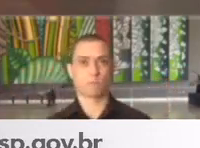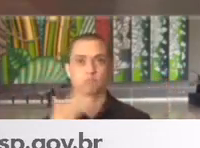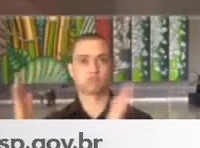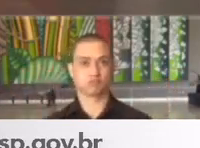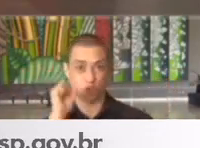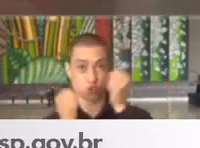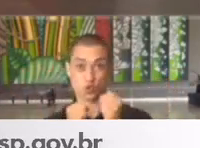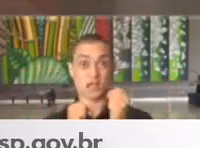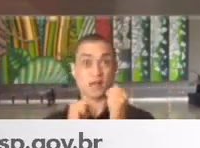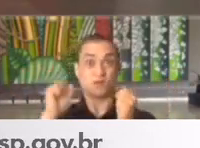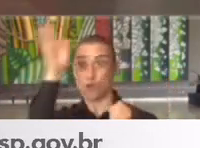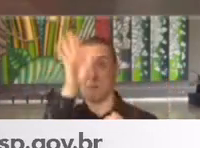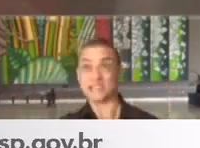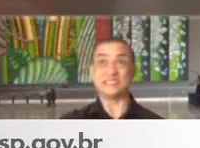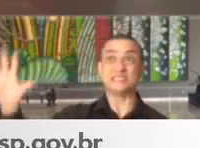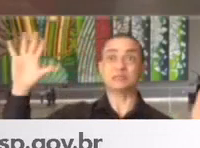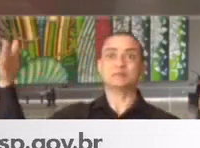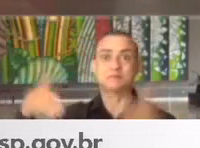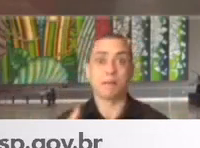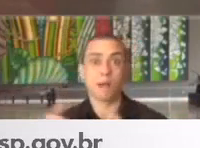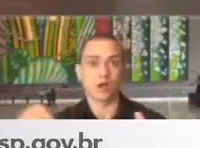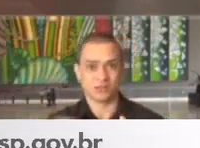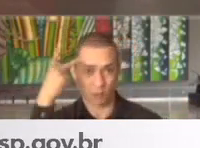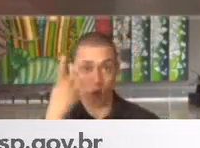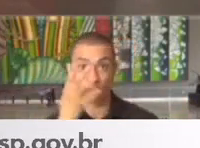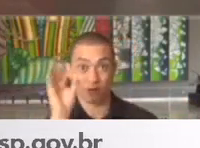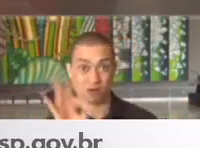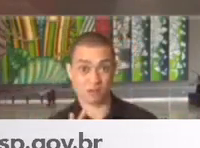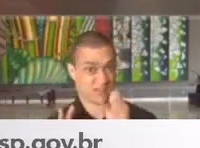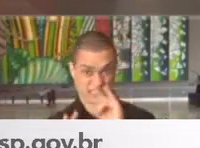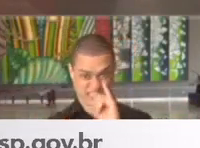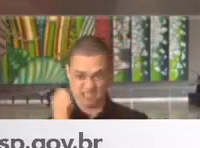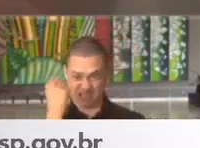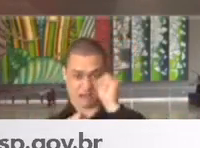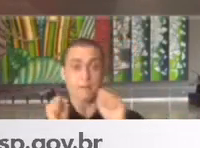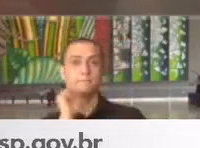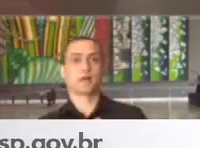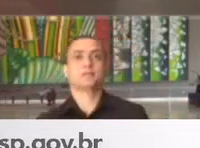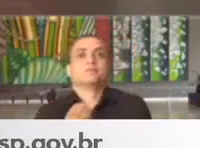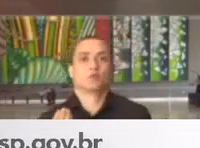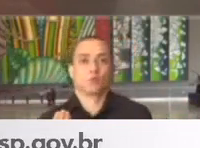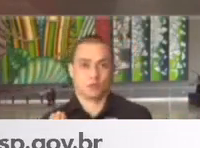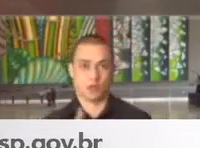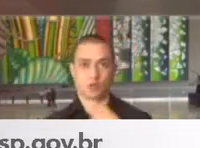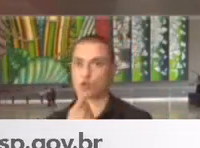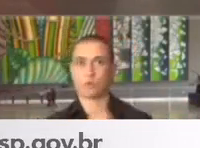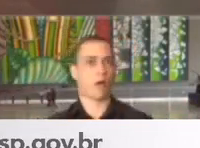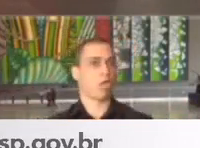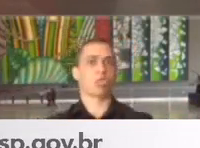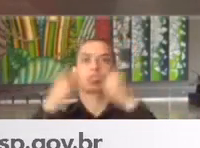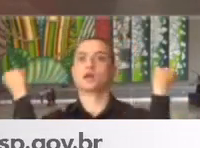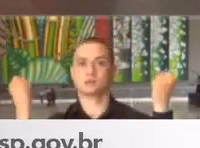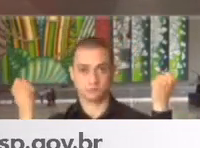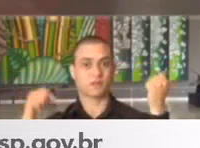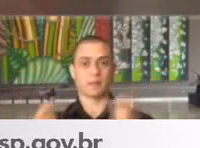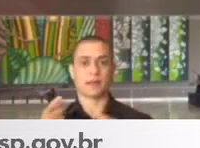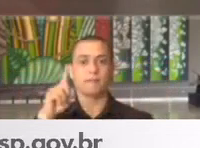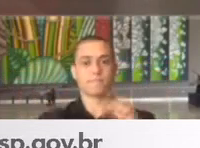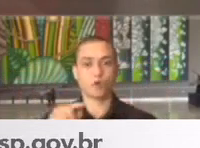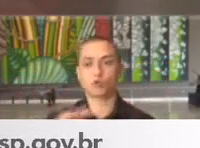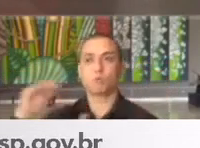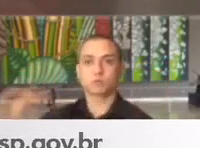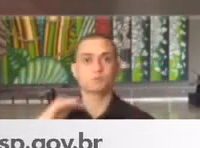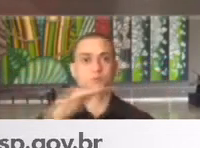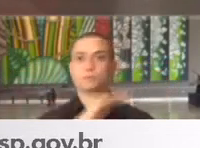de praticamente todos os setores. Se as fábricas pararem, nós teremos um colapso de abastecimento, não só de alimentos, como de